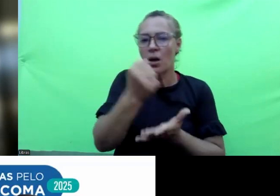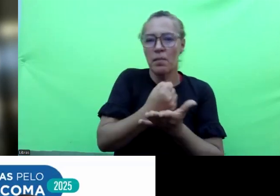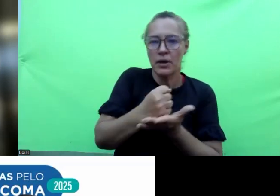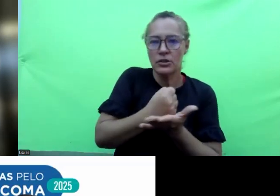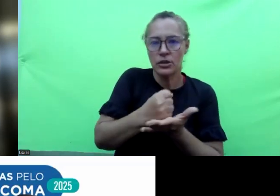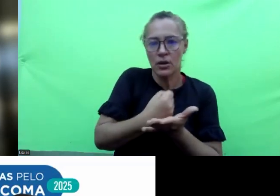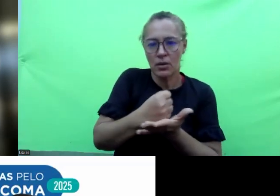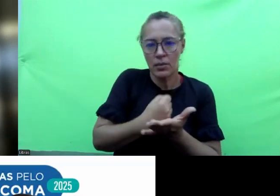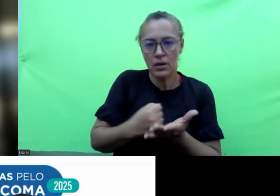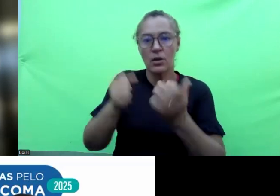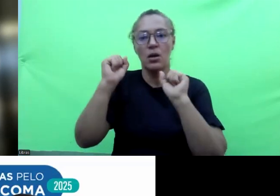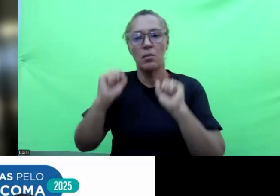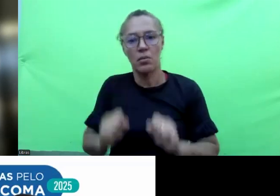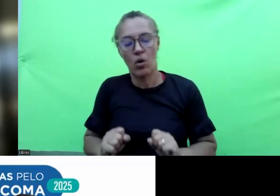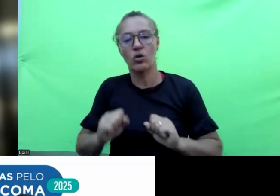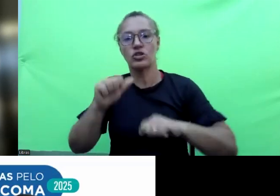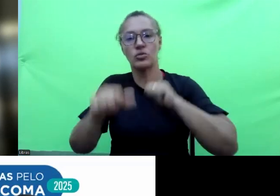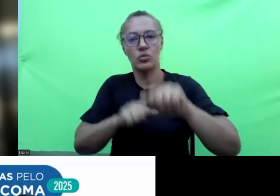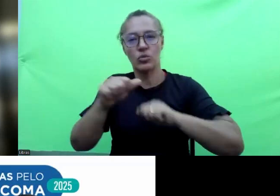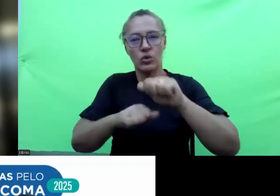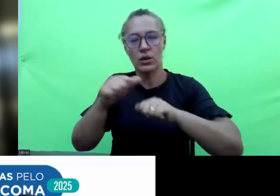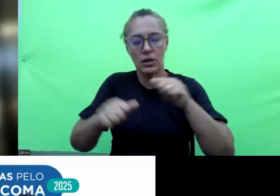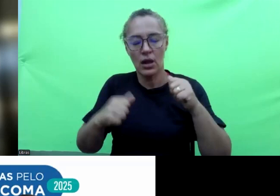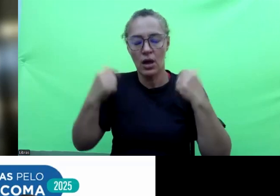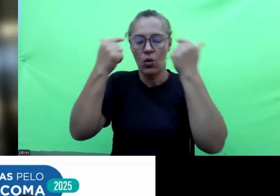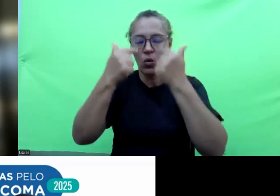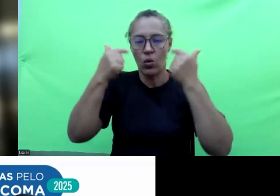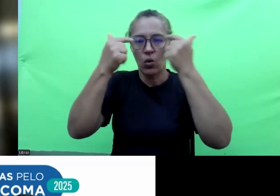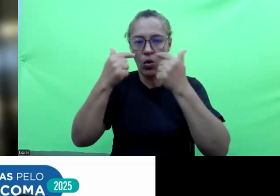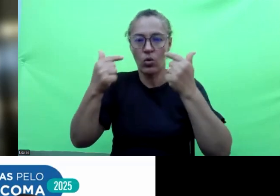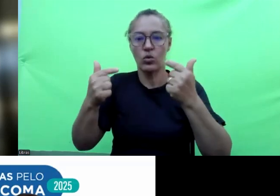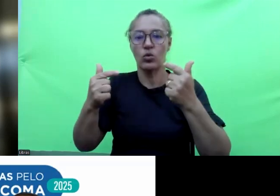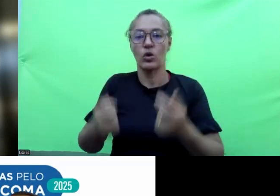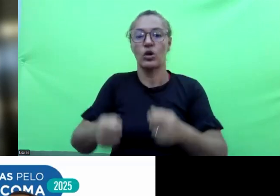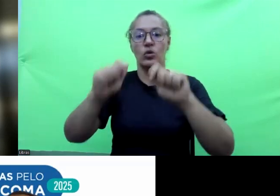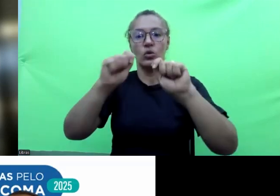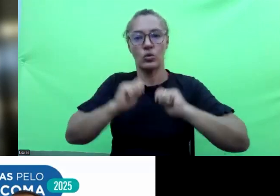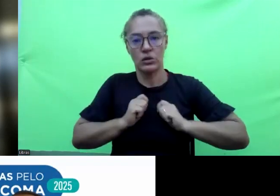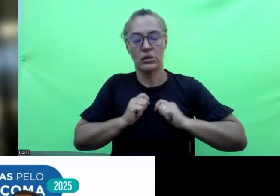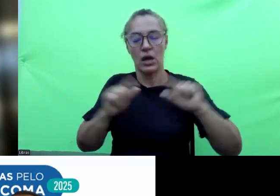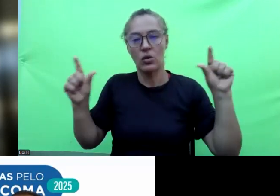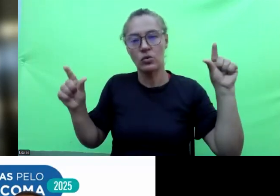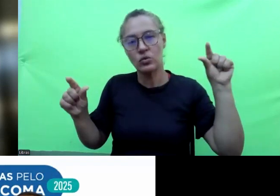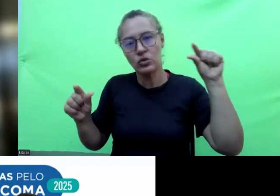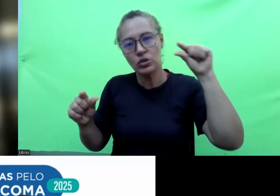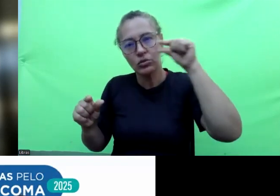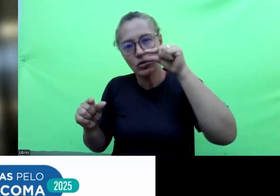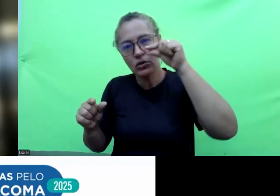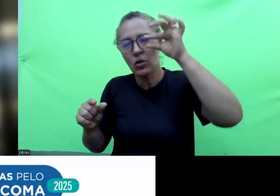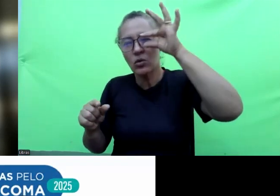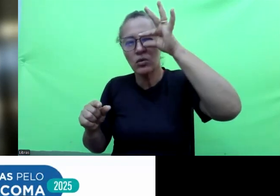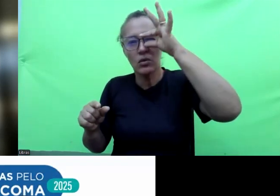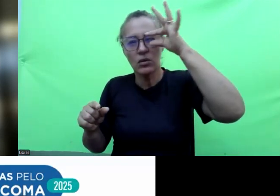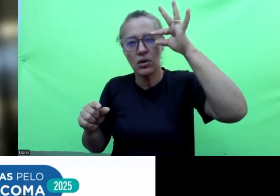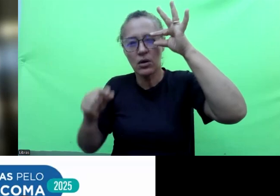alterar a anatomia do olho e causar um estreitamento do ângulo do olho com aumento de pressão. Tem